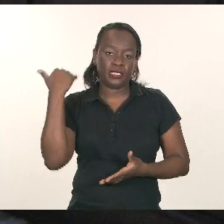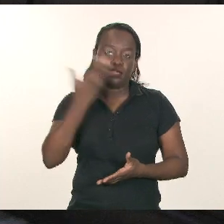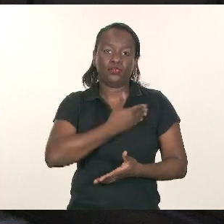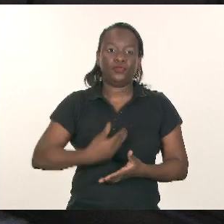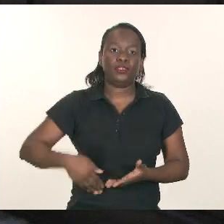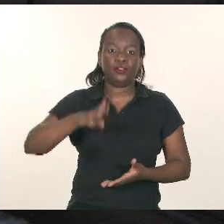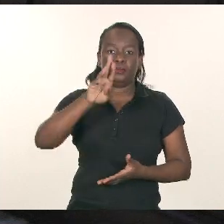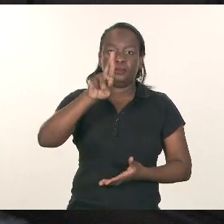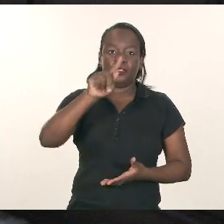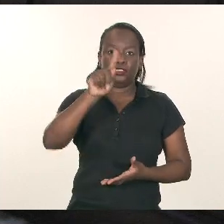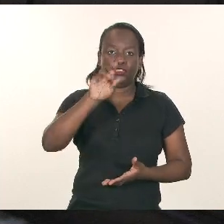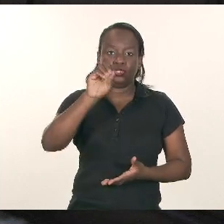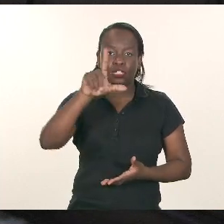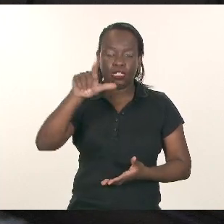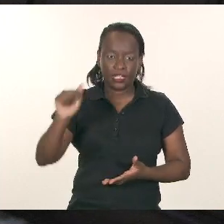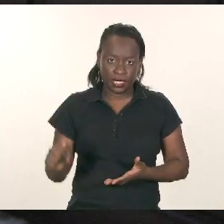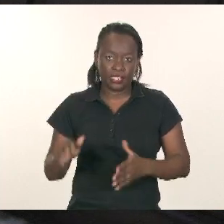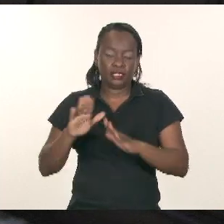Centro